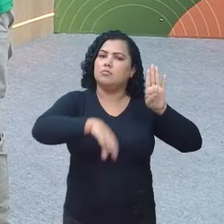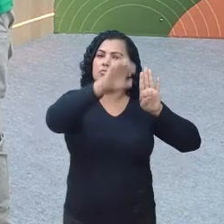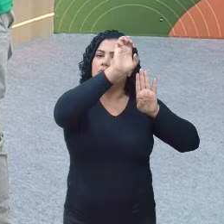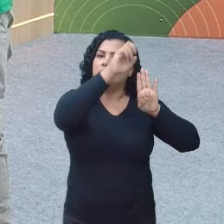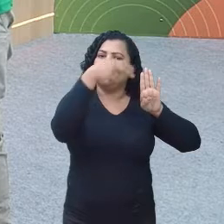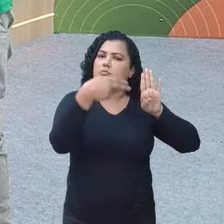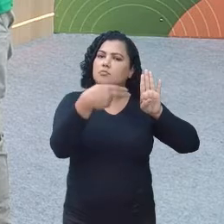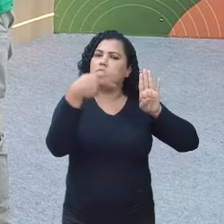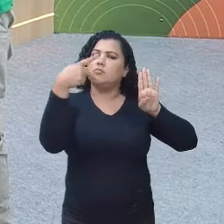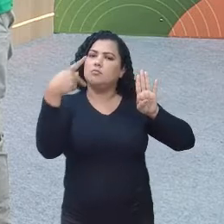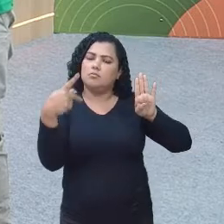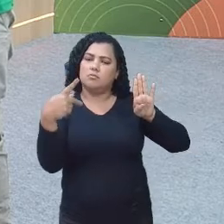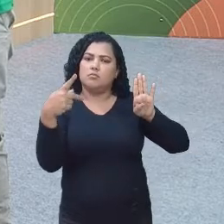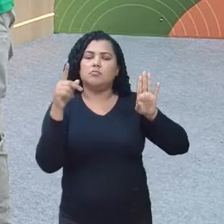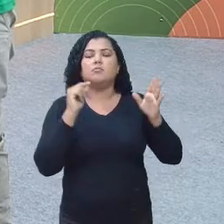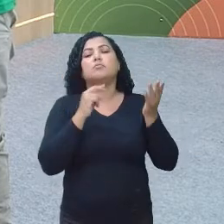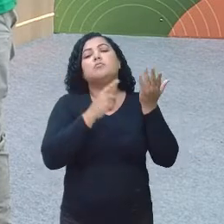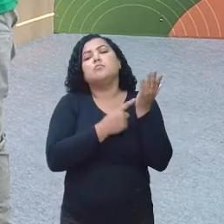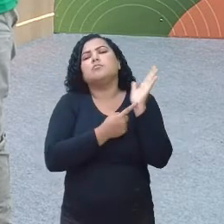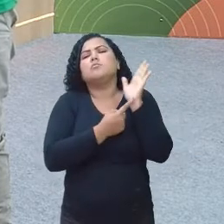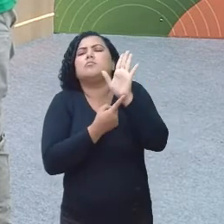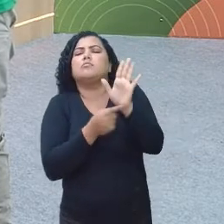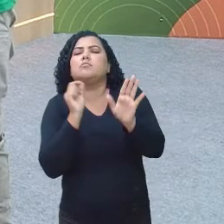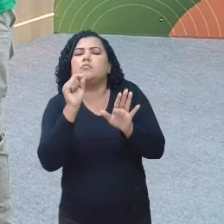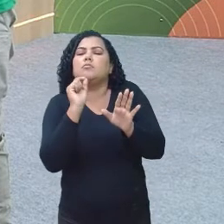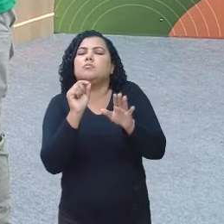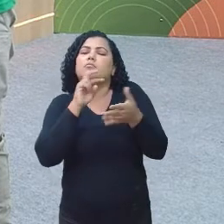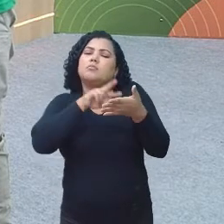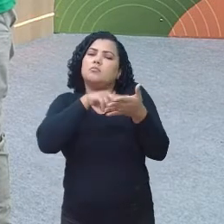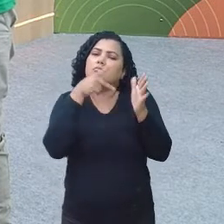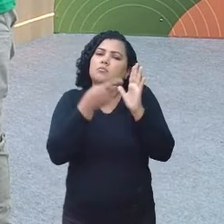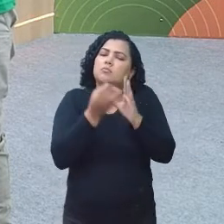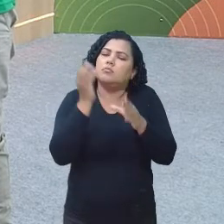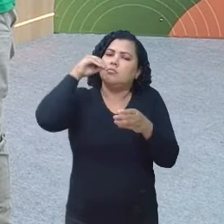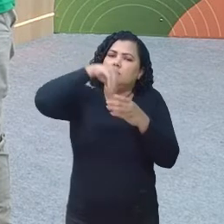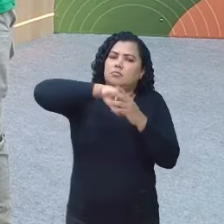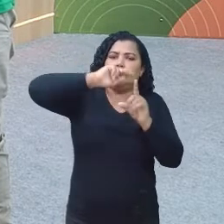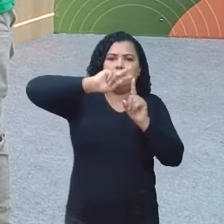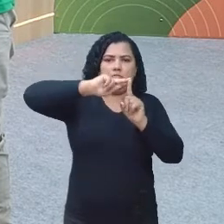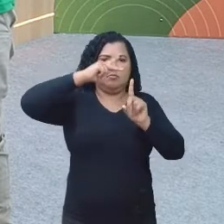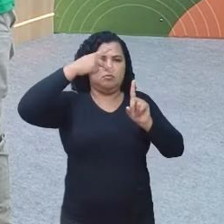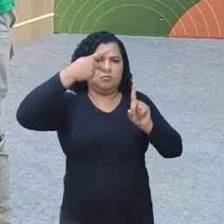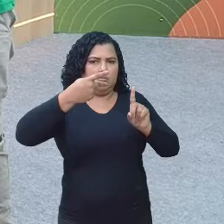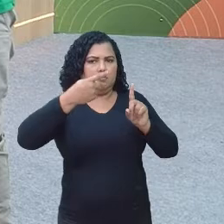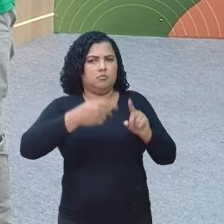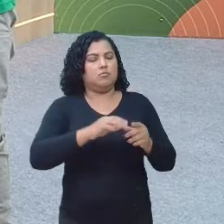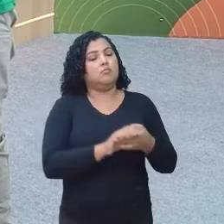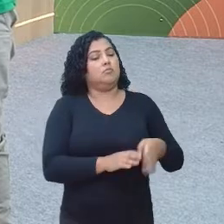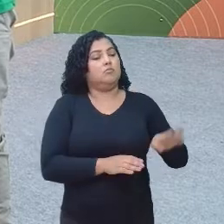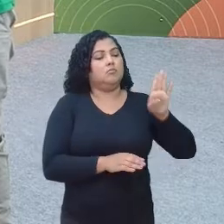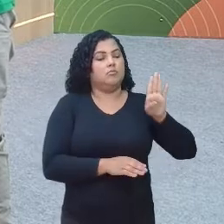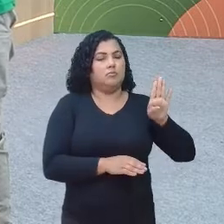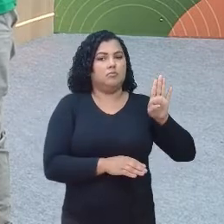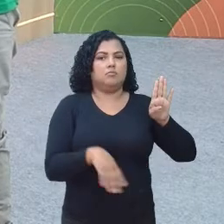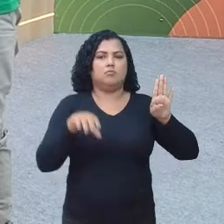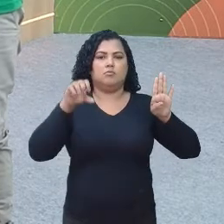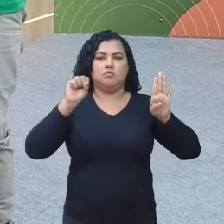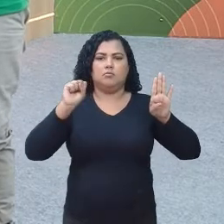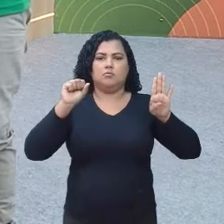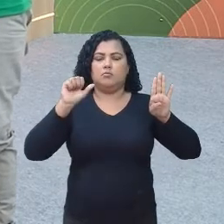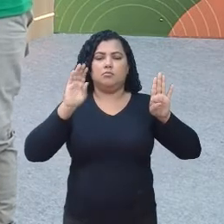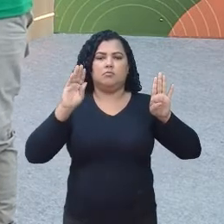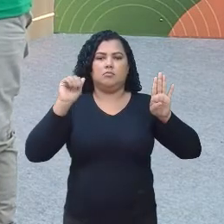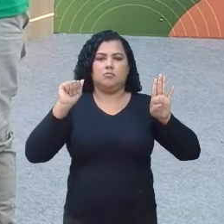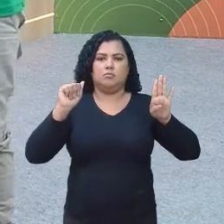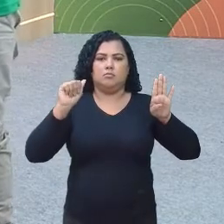fazer referência ao que elas representam na operação de potenciação, né? A base, o expoente e a potência,